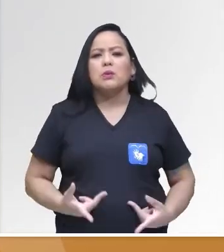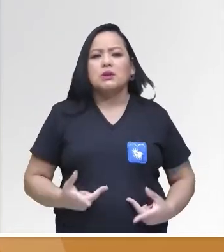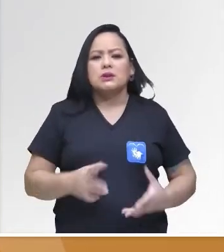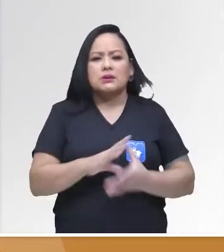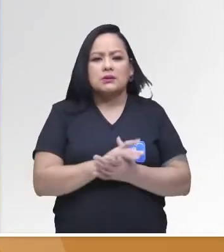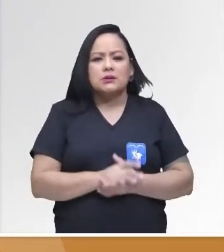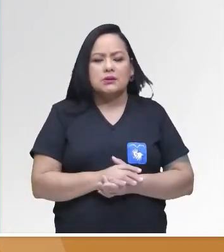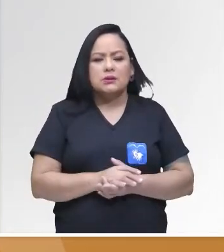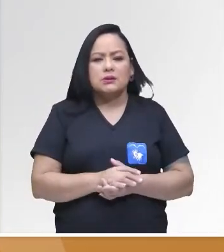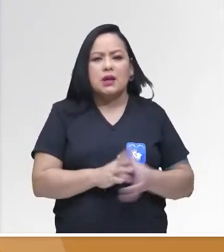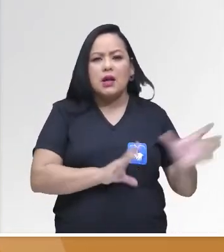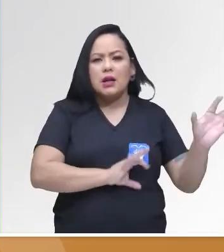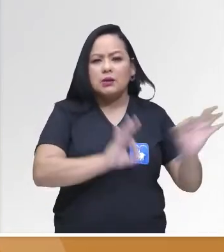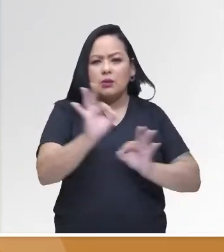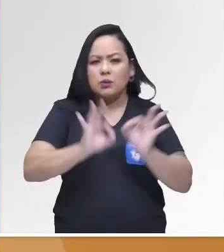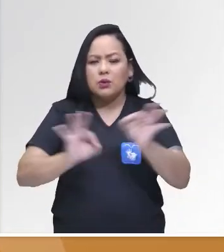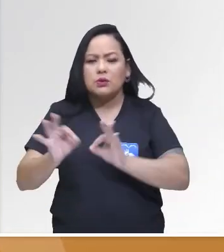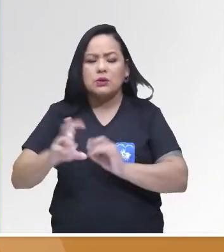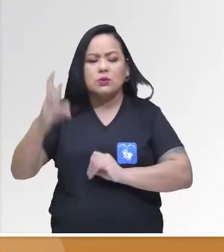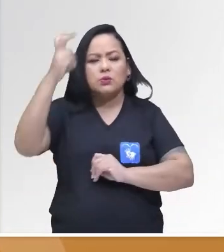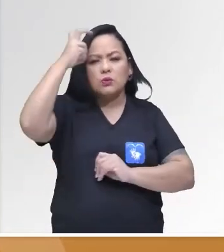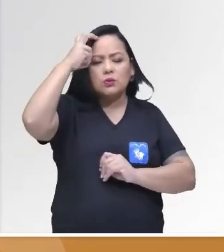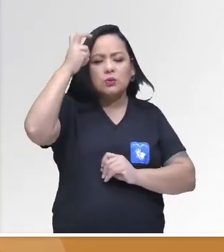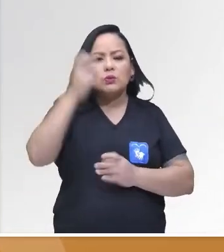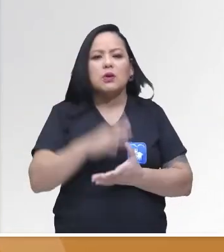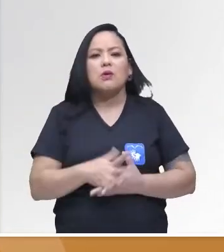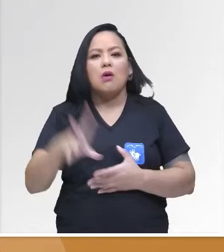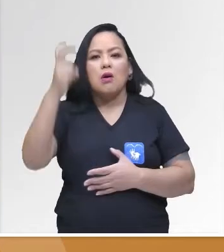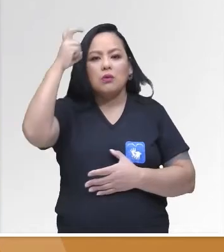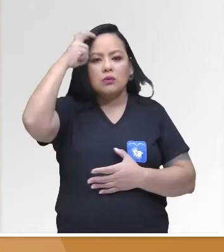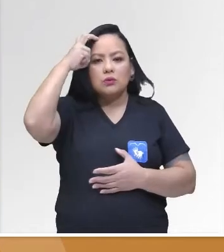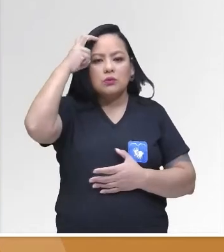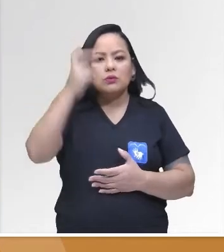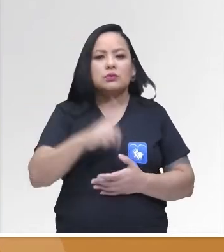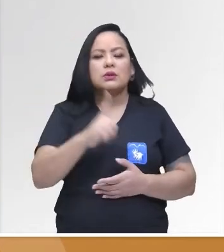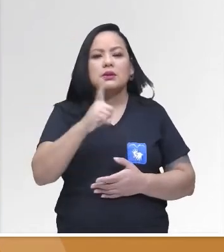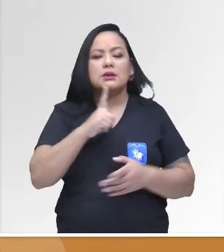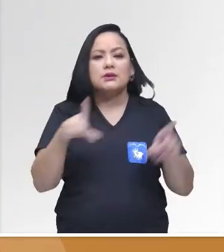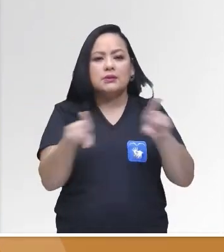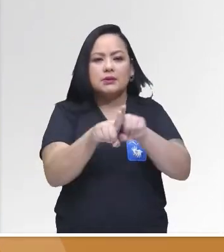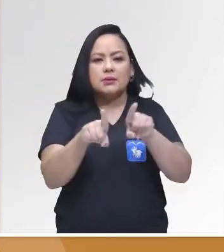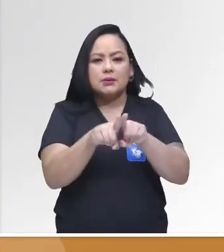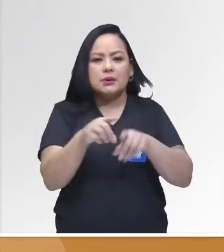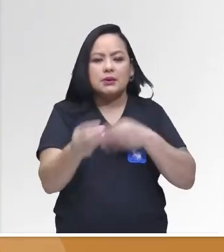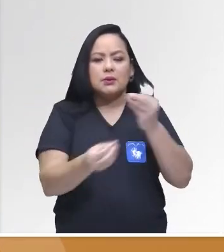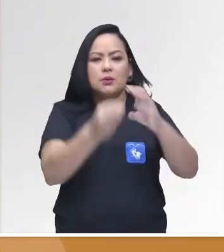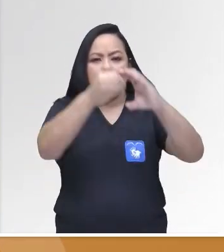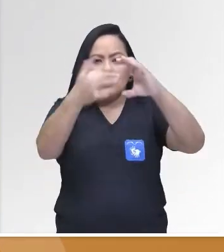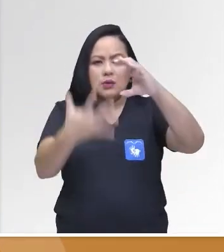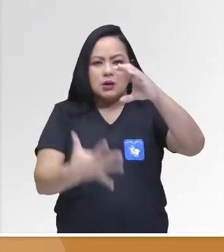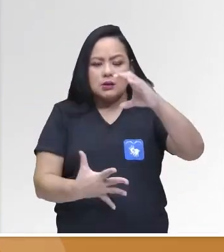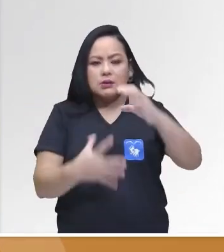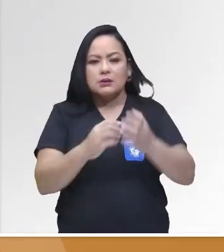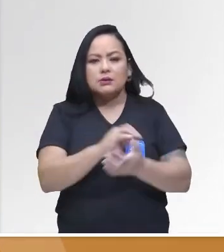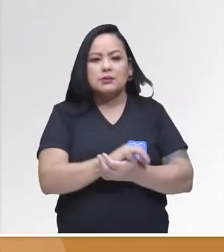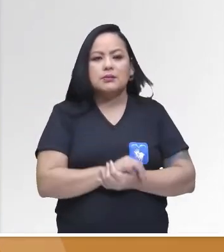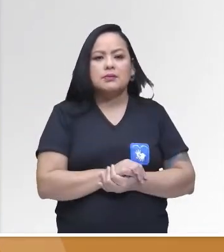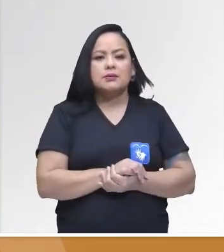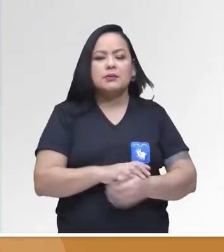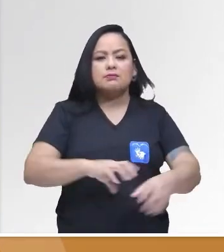do processo cultural. A cultura tem também essa característica